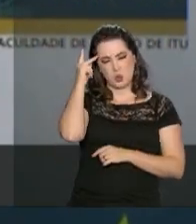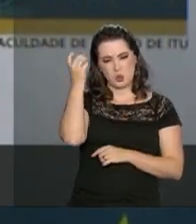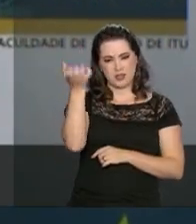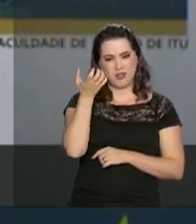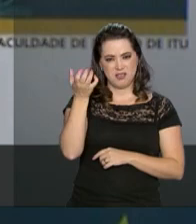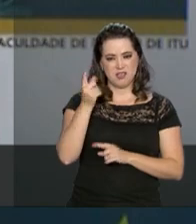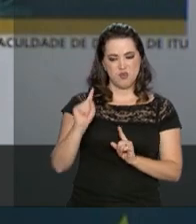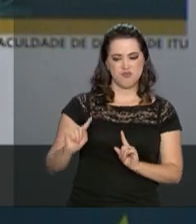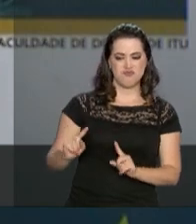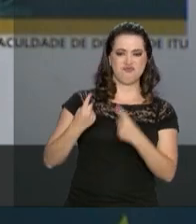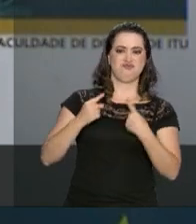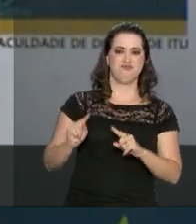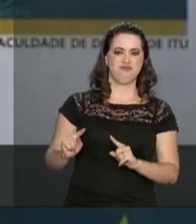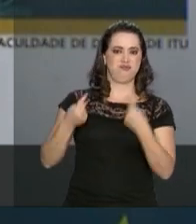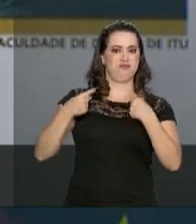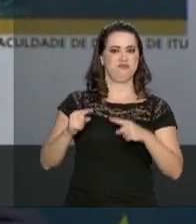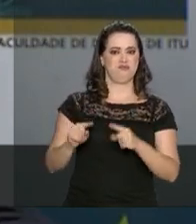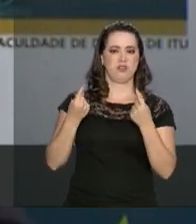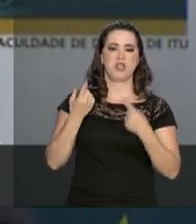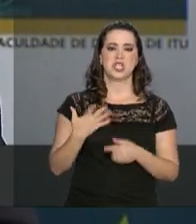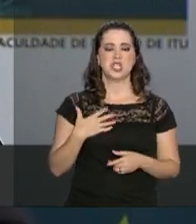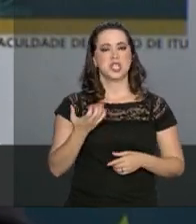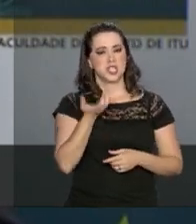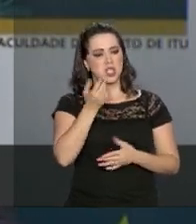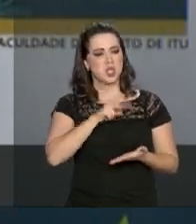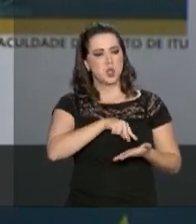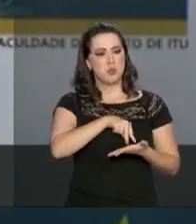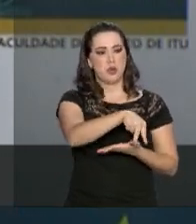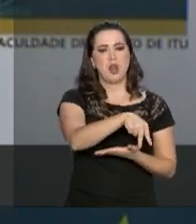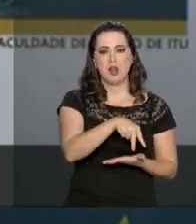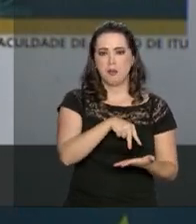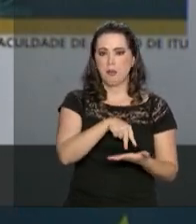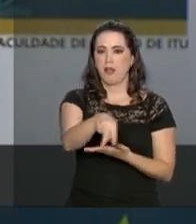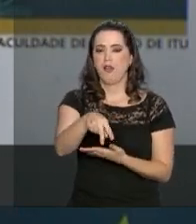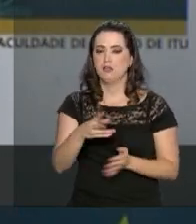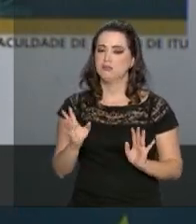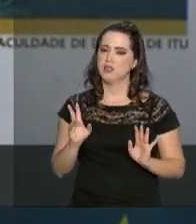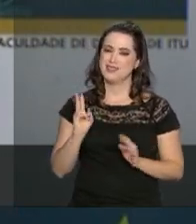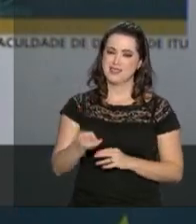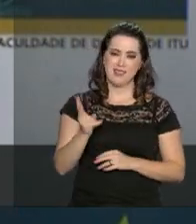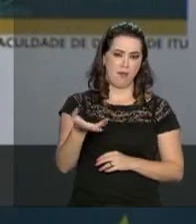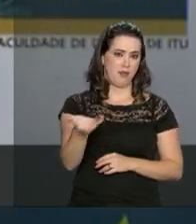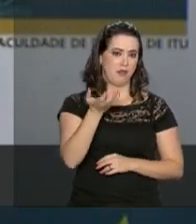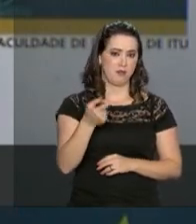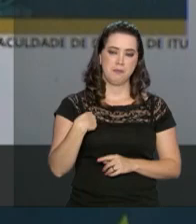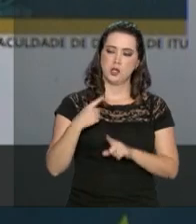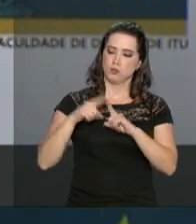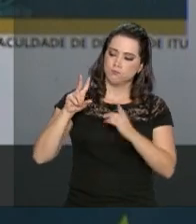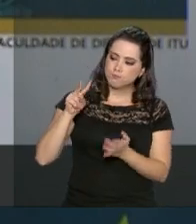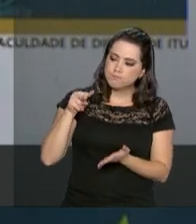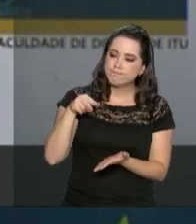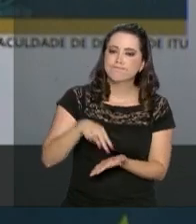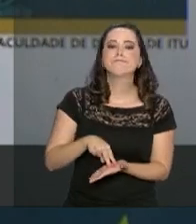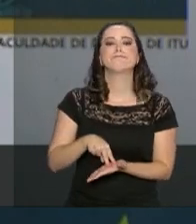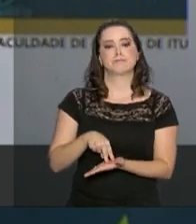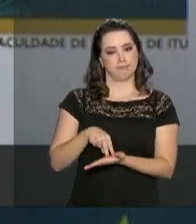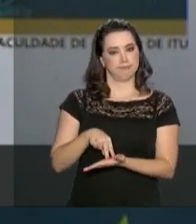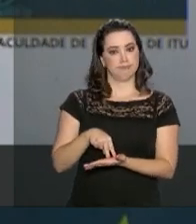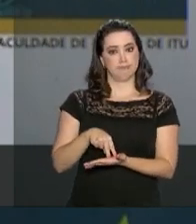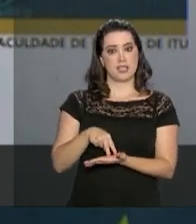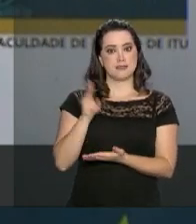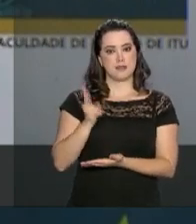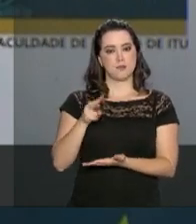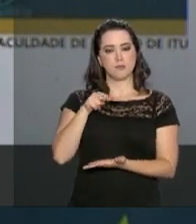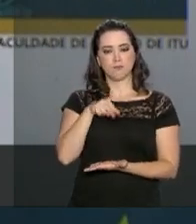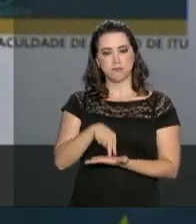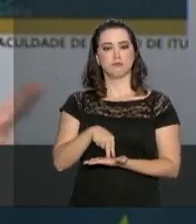interessante, há sempre uma tendência para querer derrubar o presidente da República, não é? E nós resistimos, e resistimos e continuamos